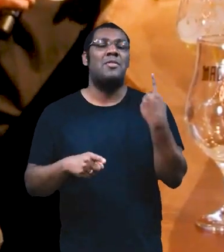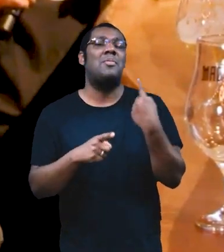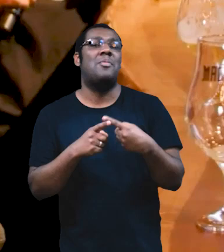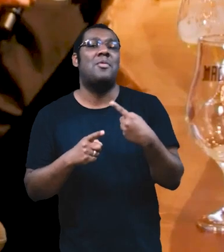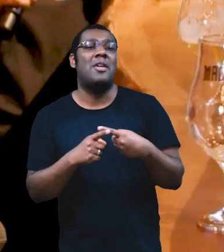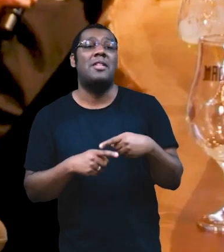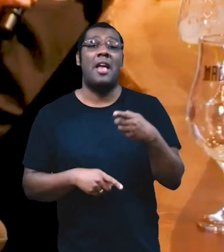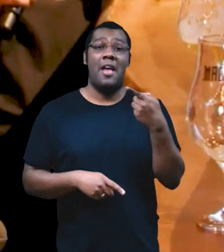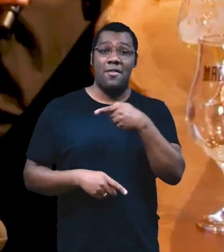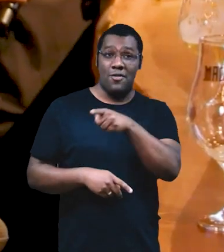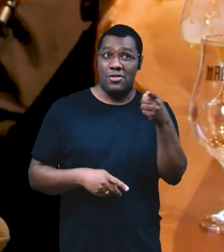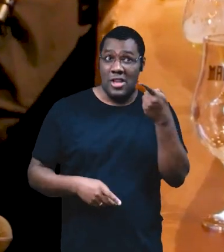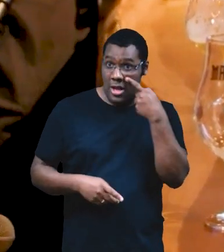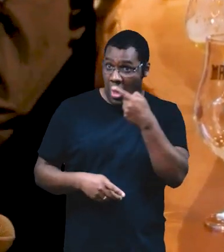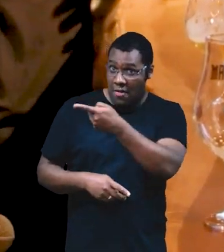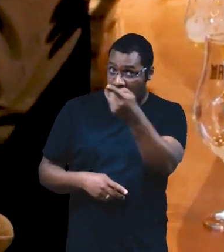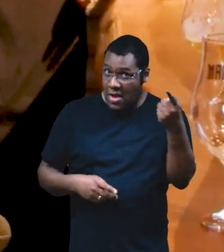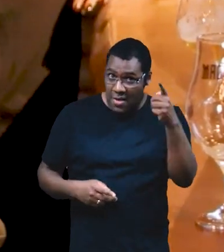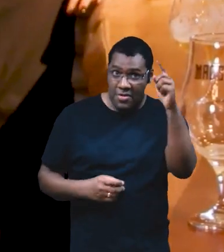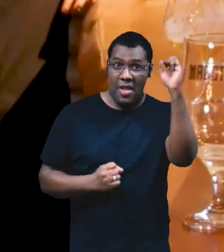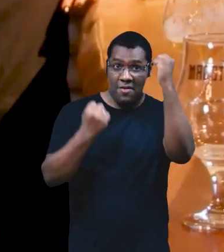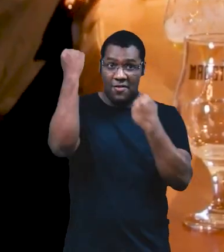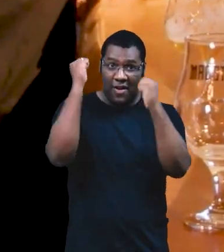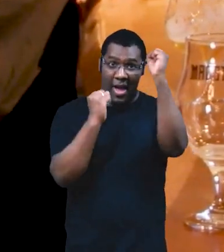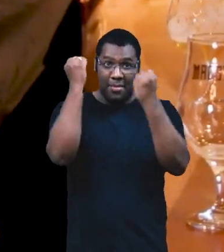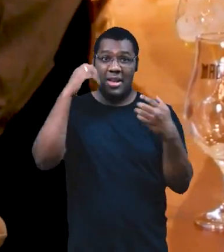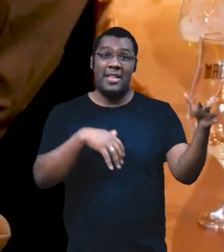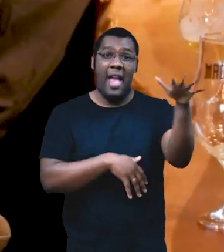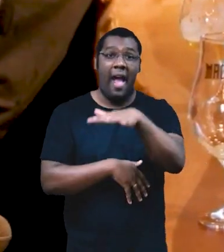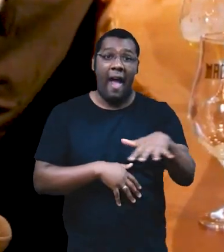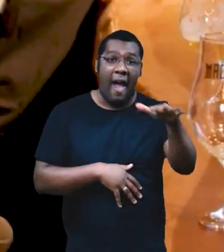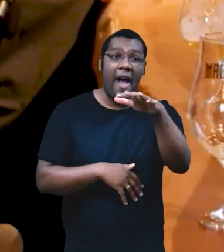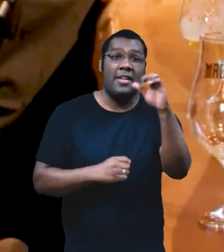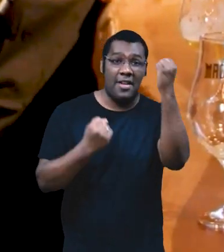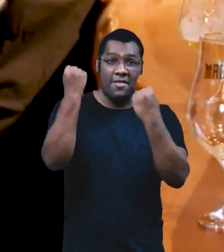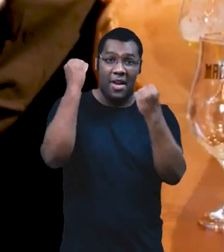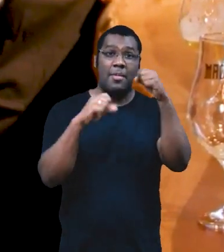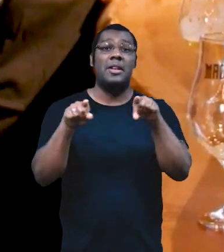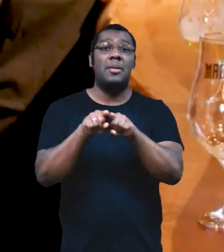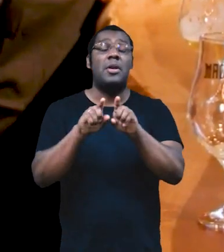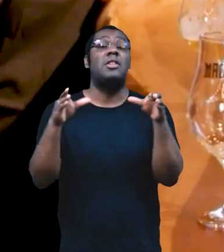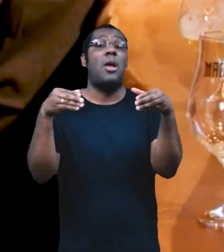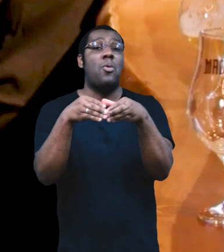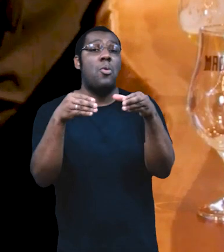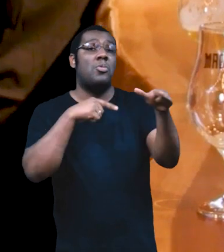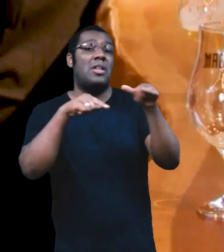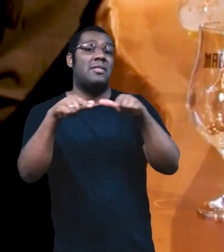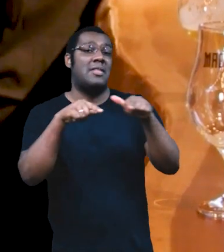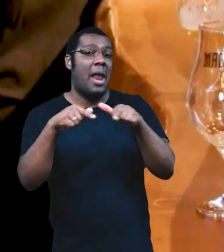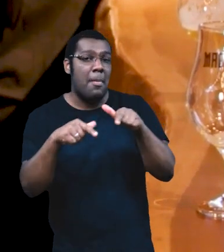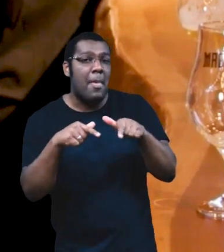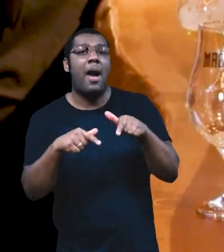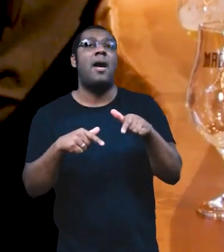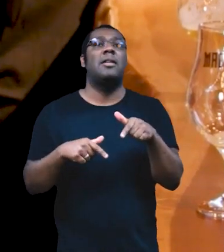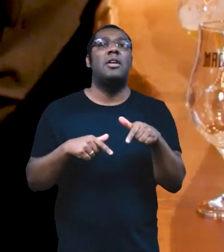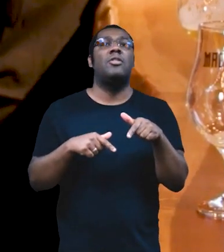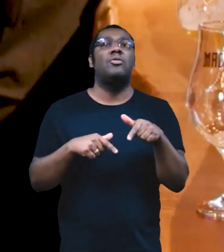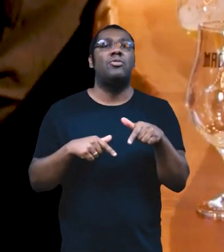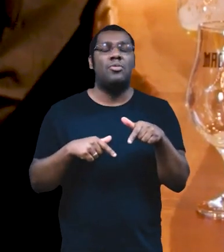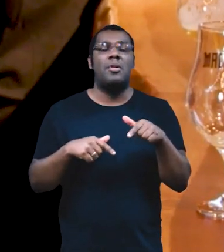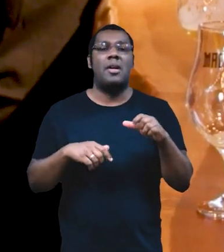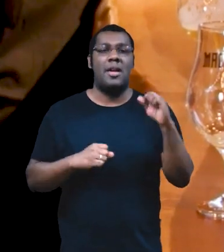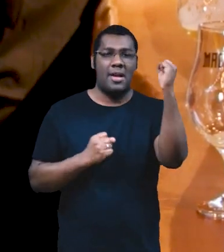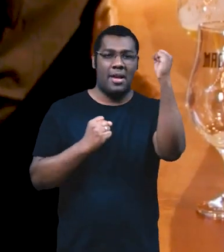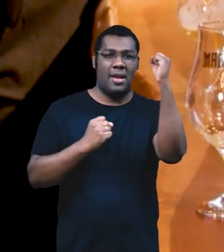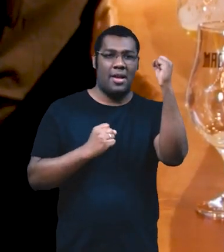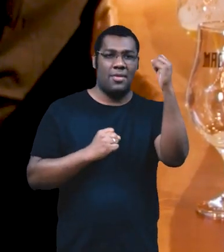olhando para o cervejeiro, para a equipe, né? E é por isso que ninguém aqui é rival, ninguém é concorrente, a gente